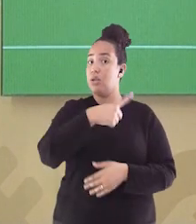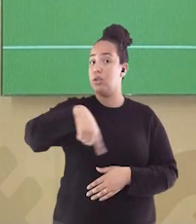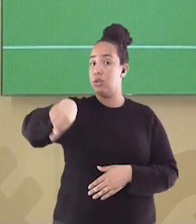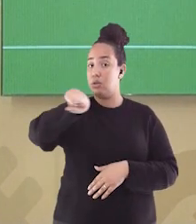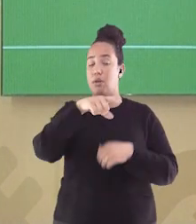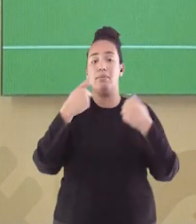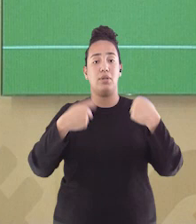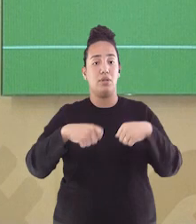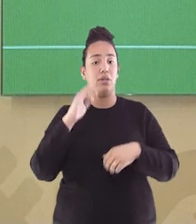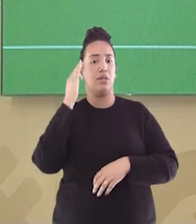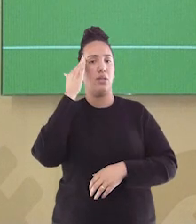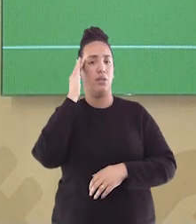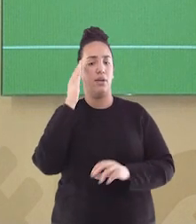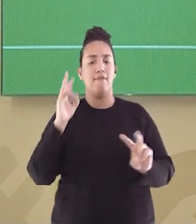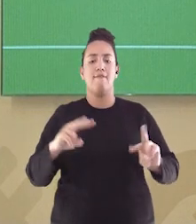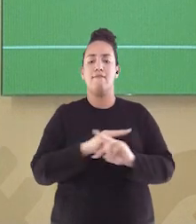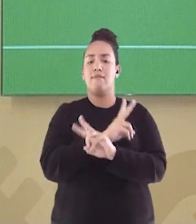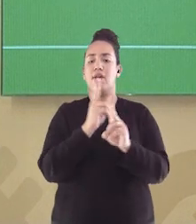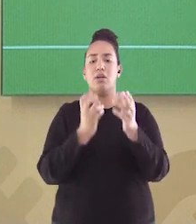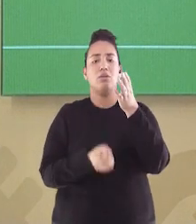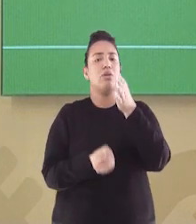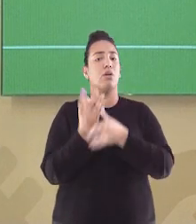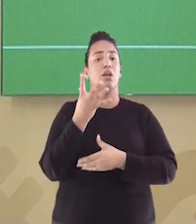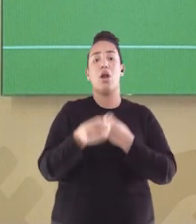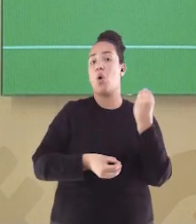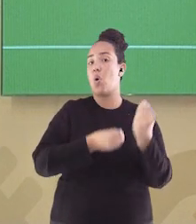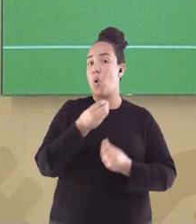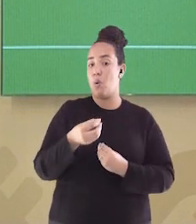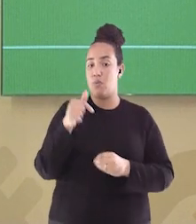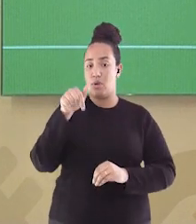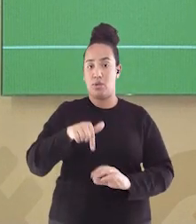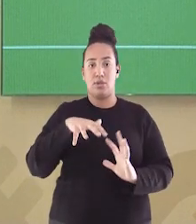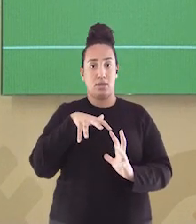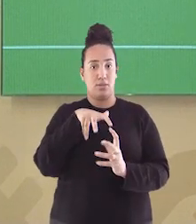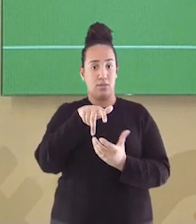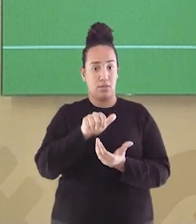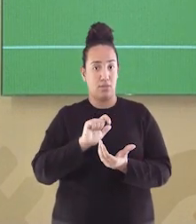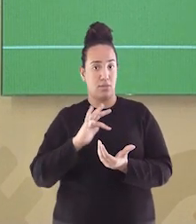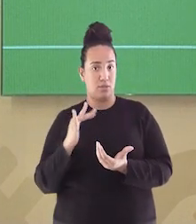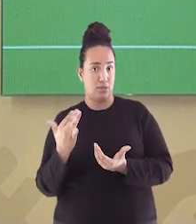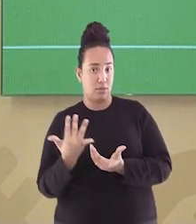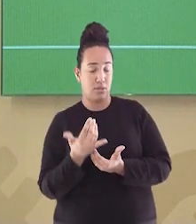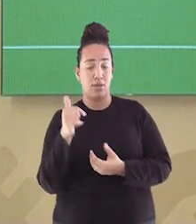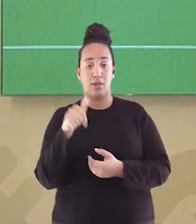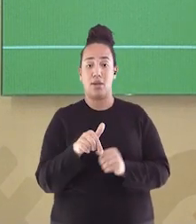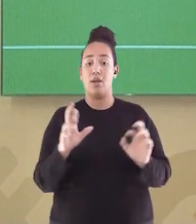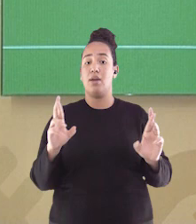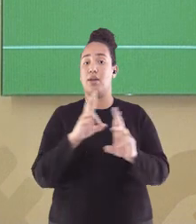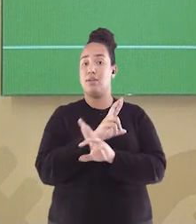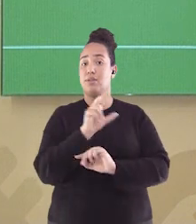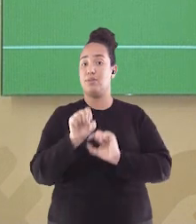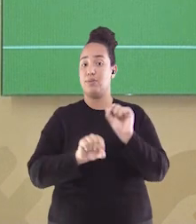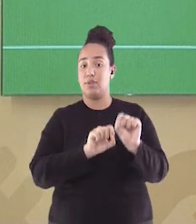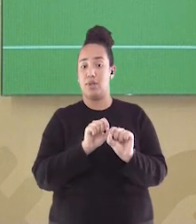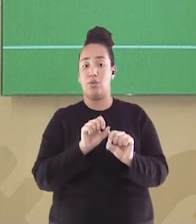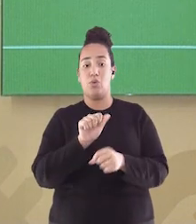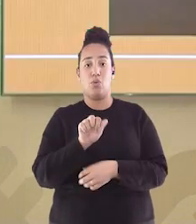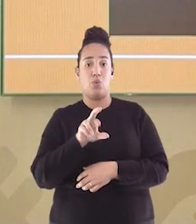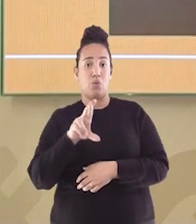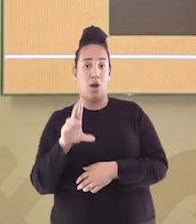os ventos se formam na nossa atmosfera. E a origem deles é a relação entre o ar quente e o ar